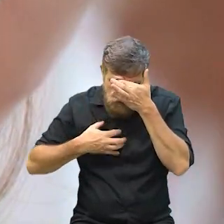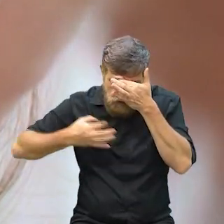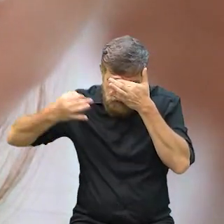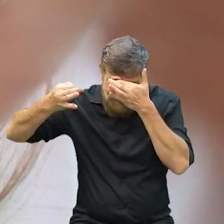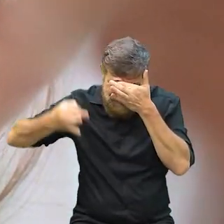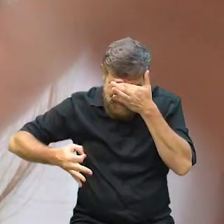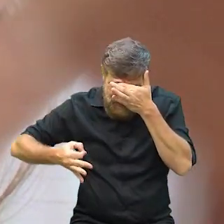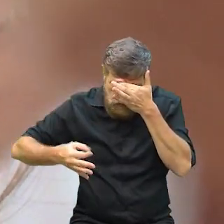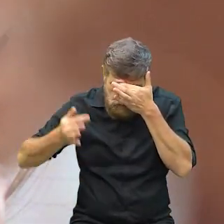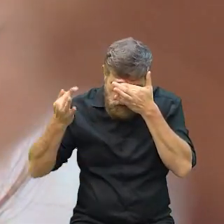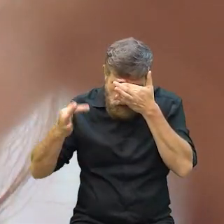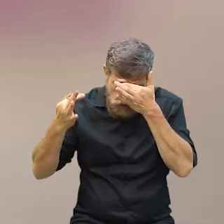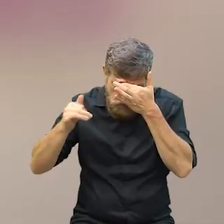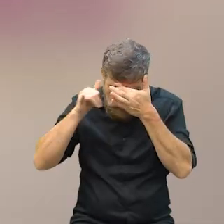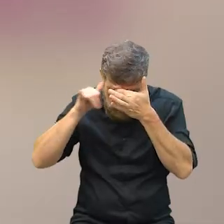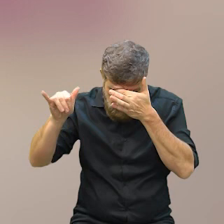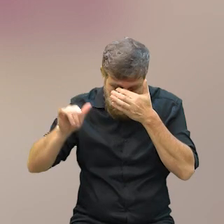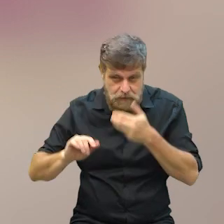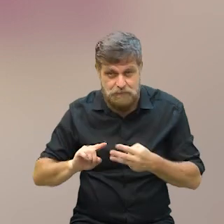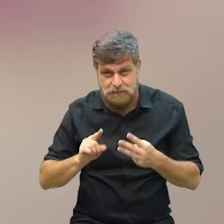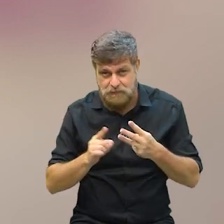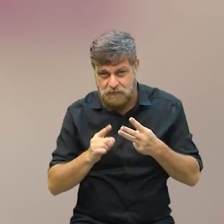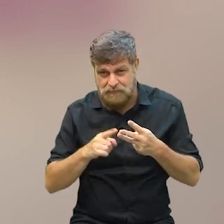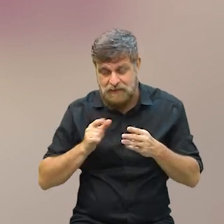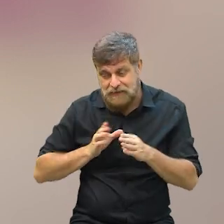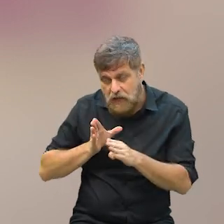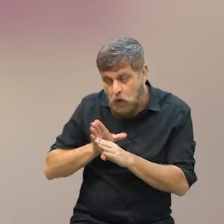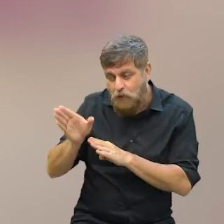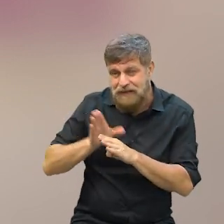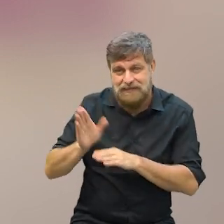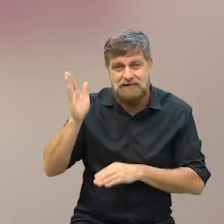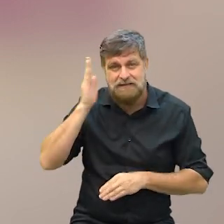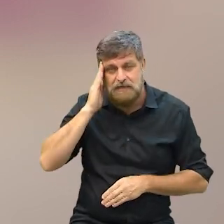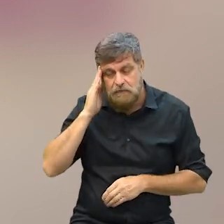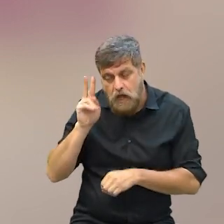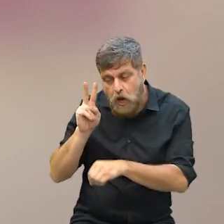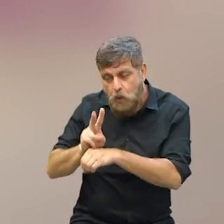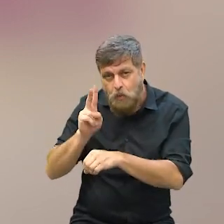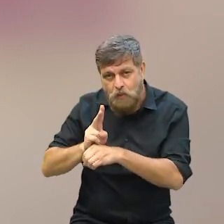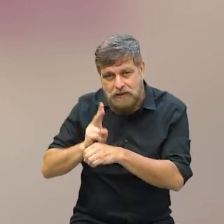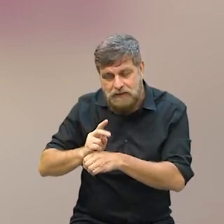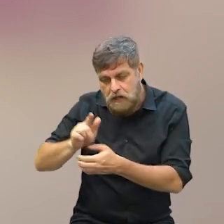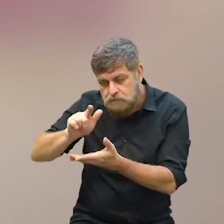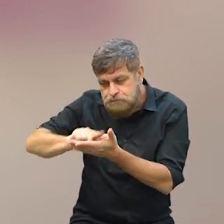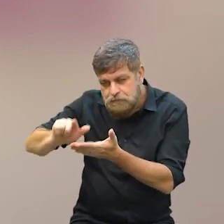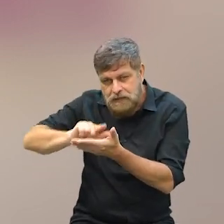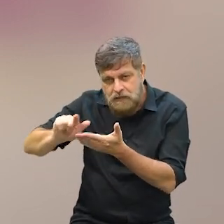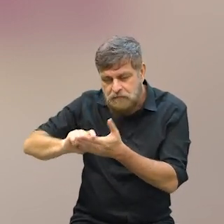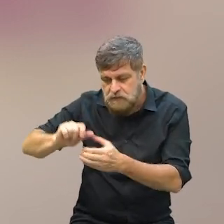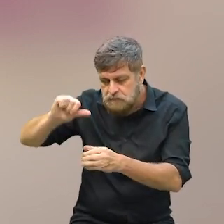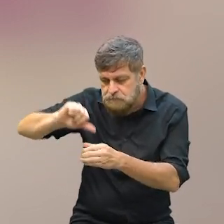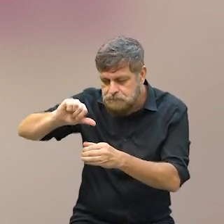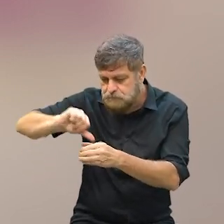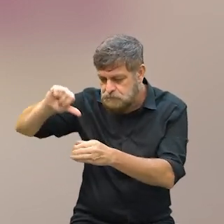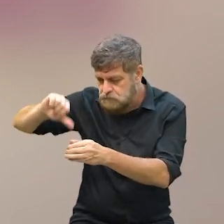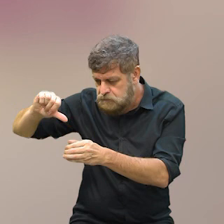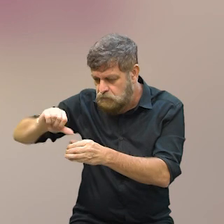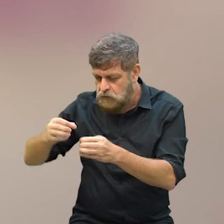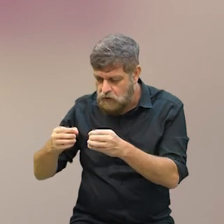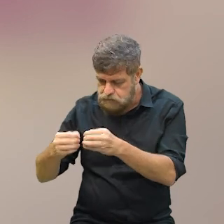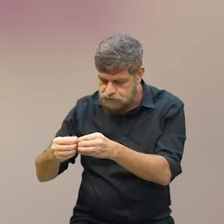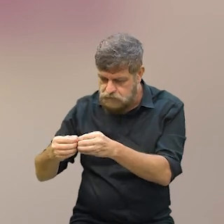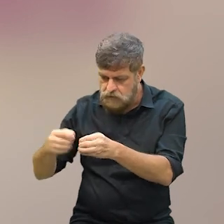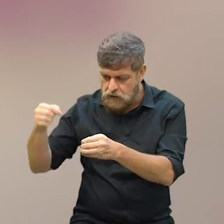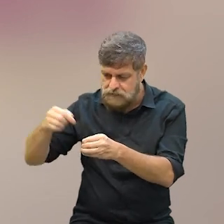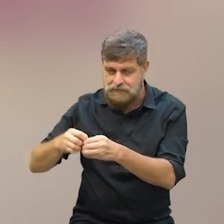não machucar sua córnea. Depois você tem que ter também orientação de limpeza dessas lentes, né, e conservação, para evitar